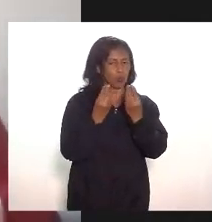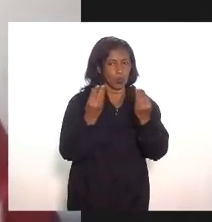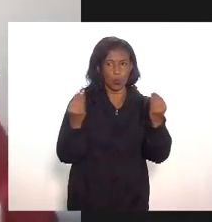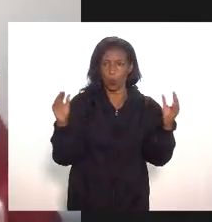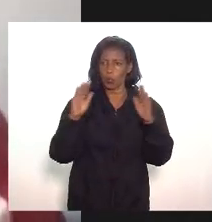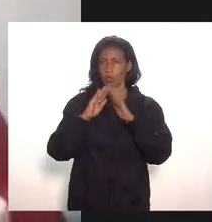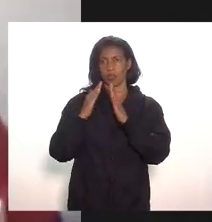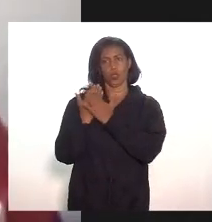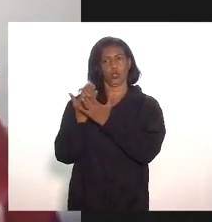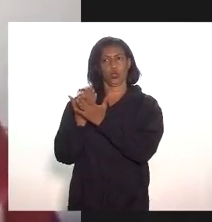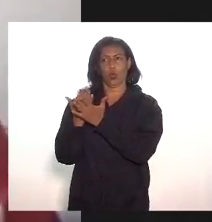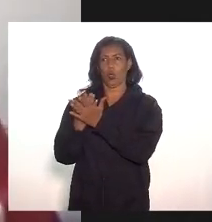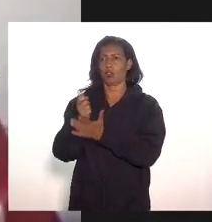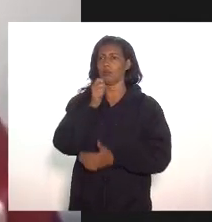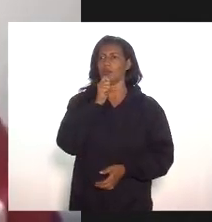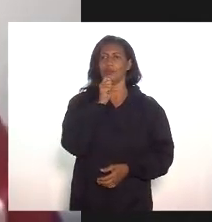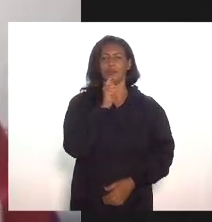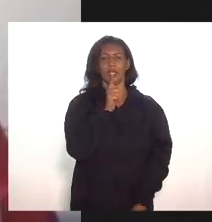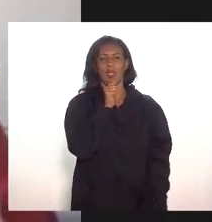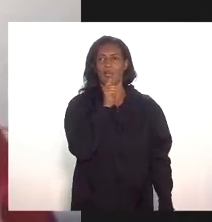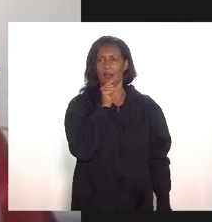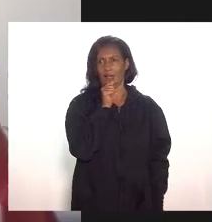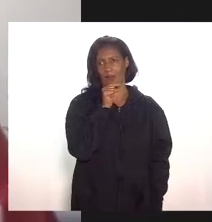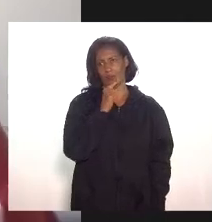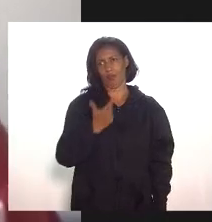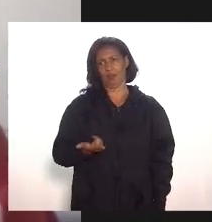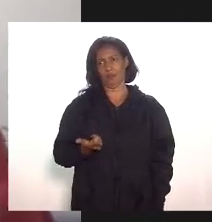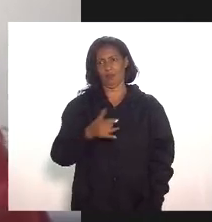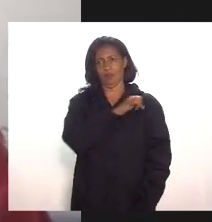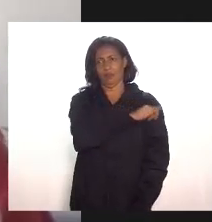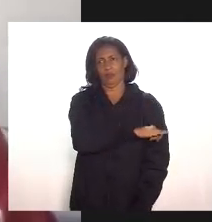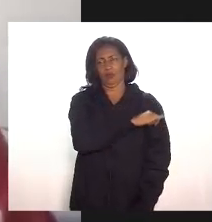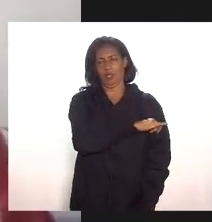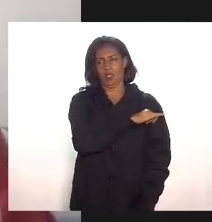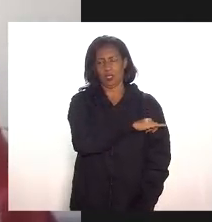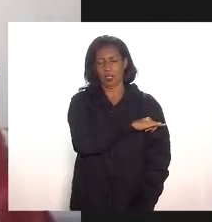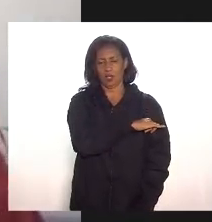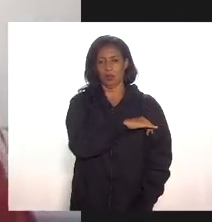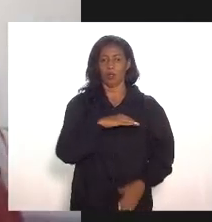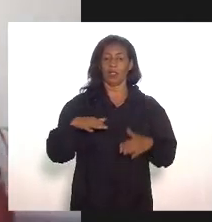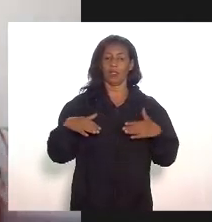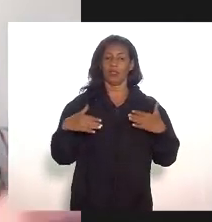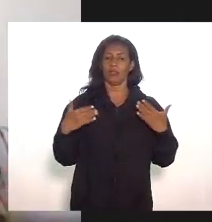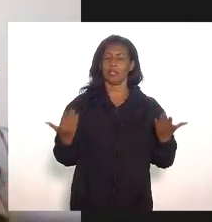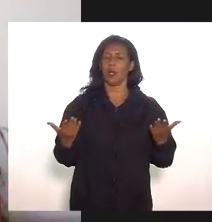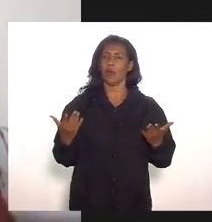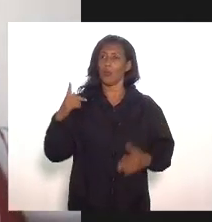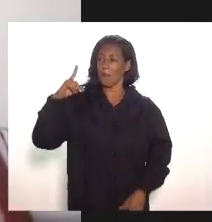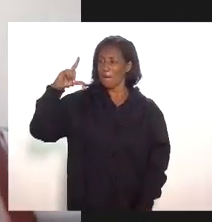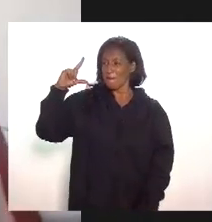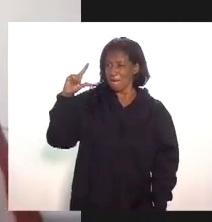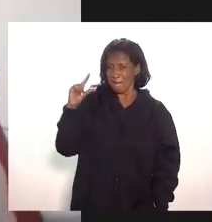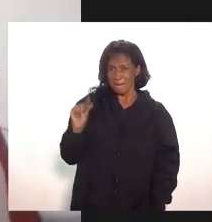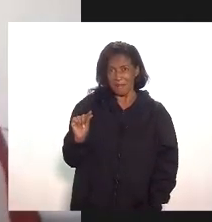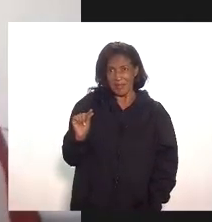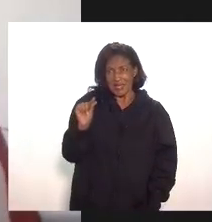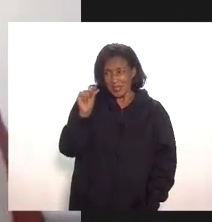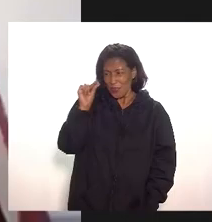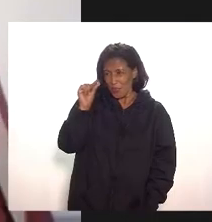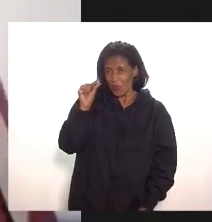estado do Rio de Janeiro. Ou seja, aquilo que se preza, no mínimo,